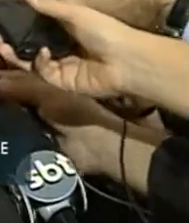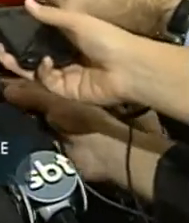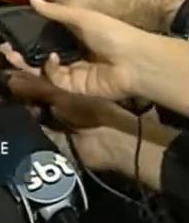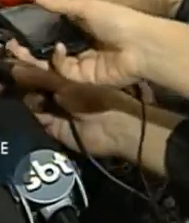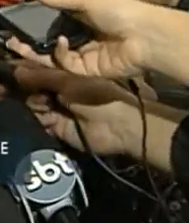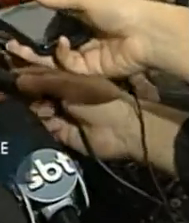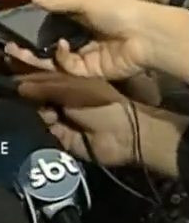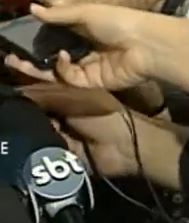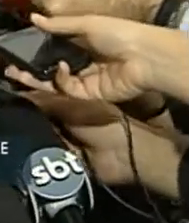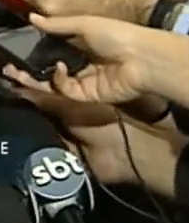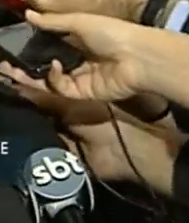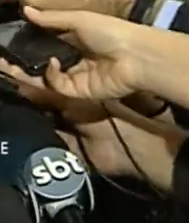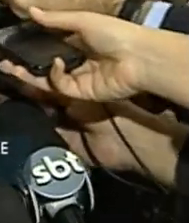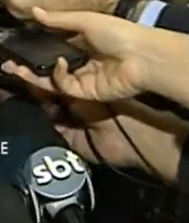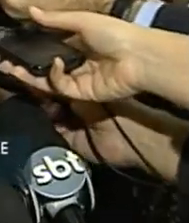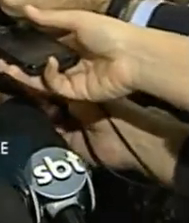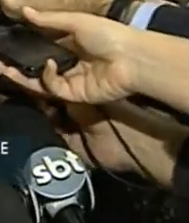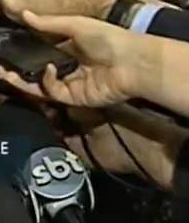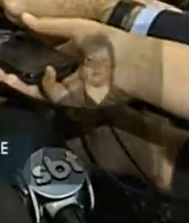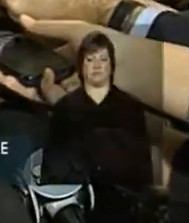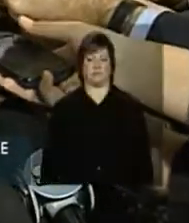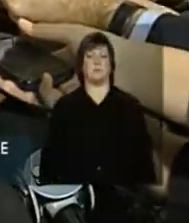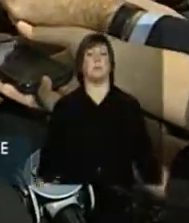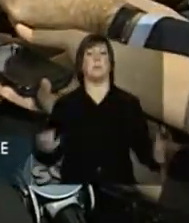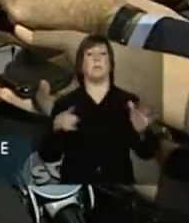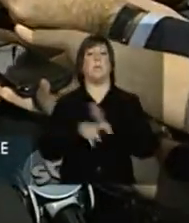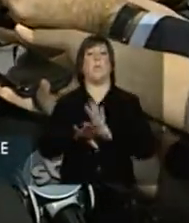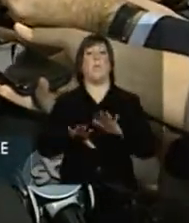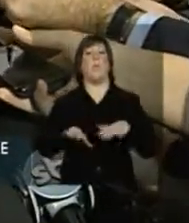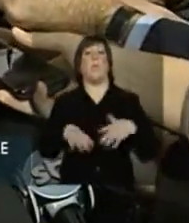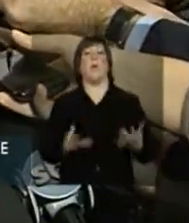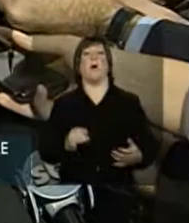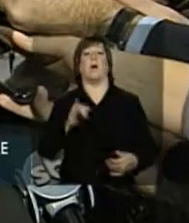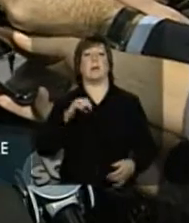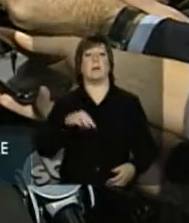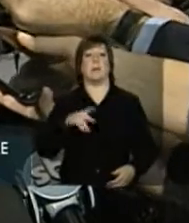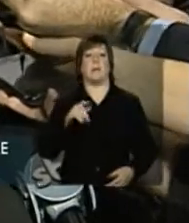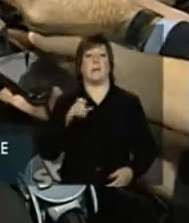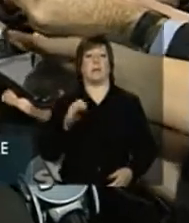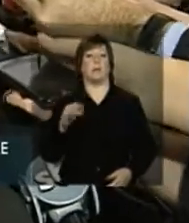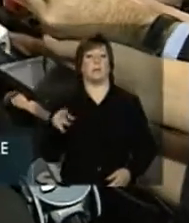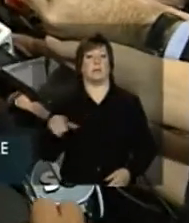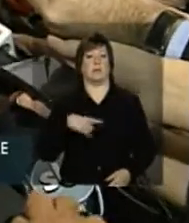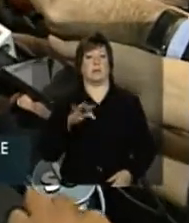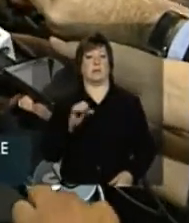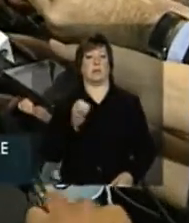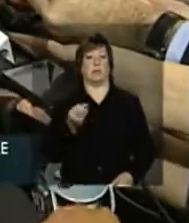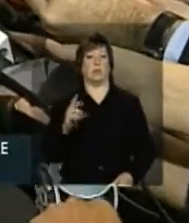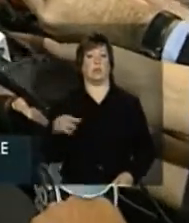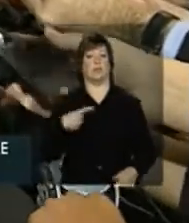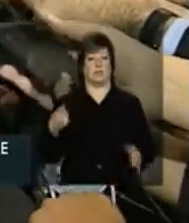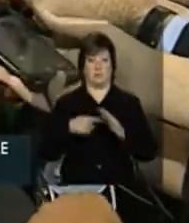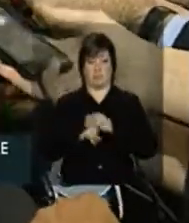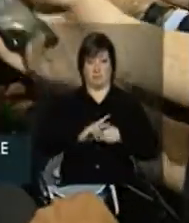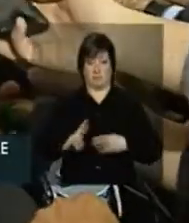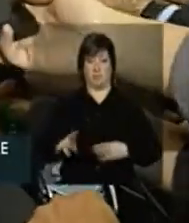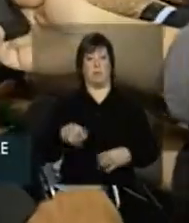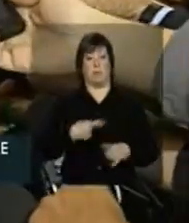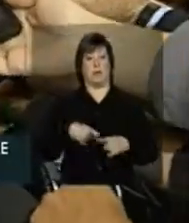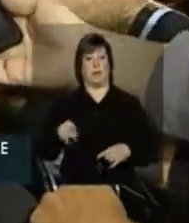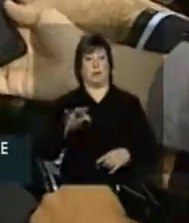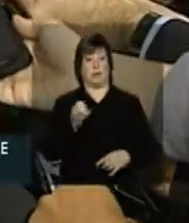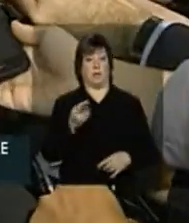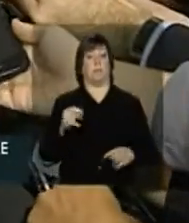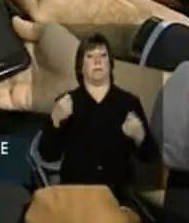com essa redução da TJLP? Ele tem um impacto positivo no primário, porque o tesouro vai